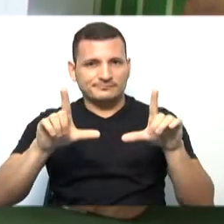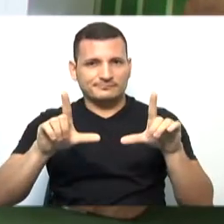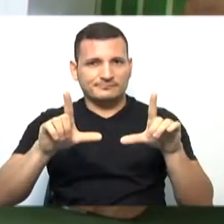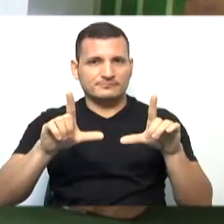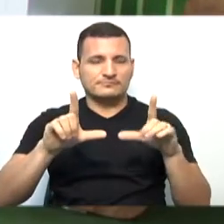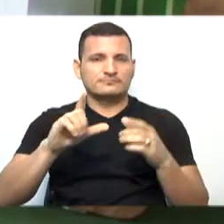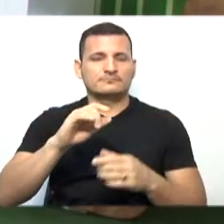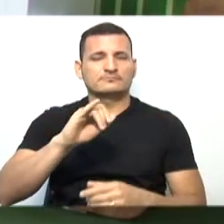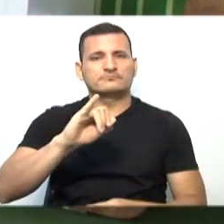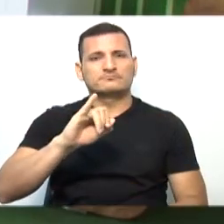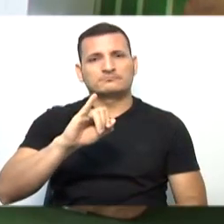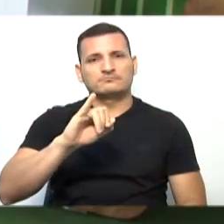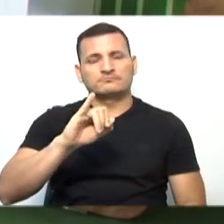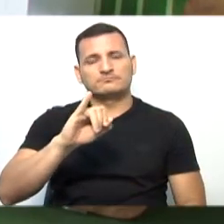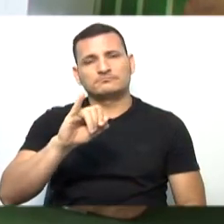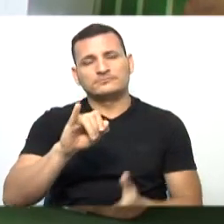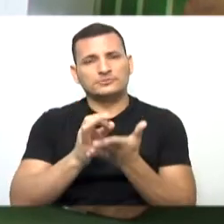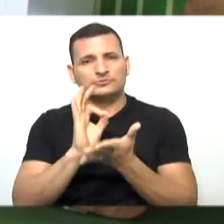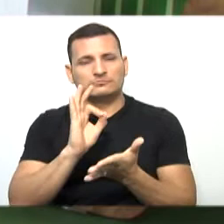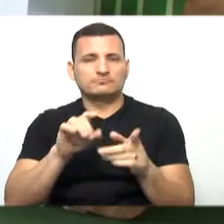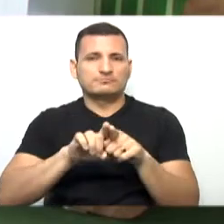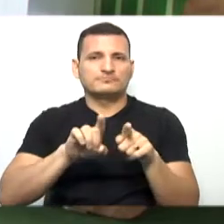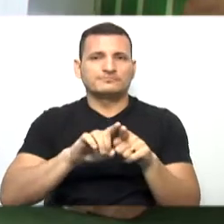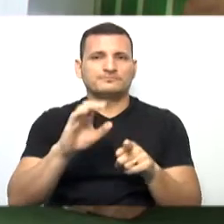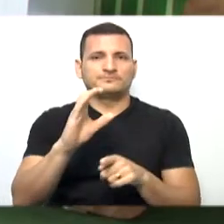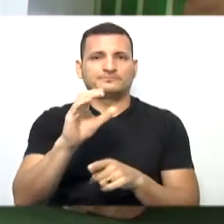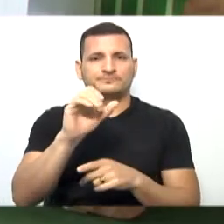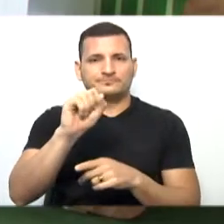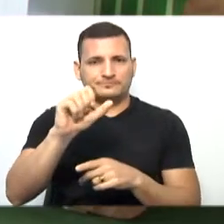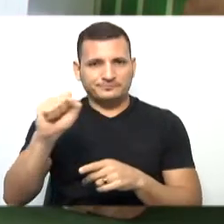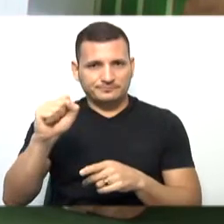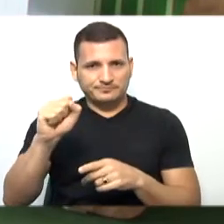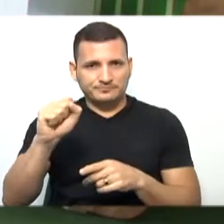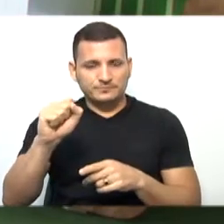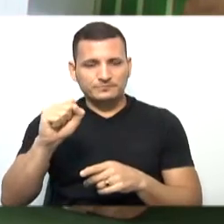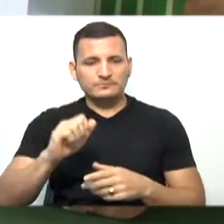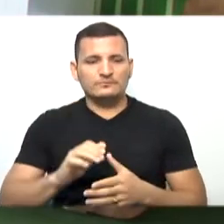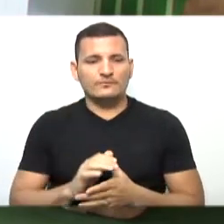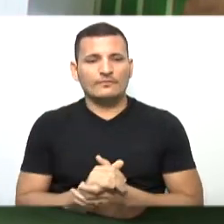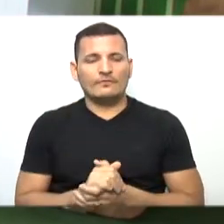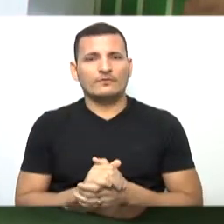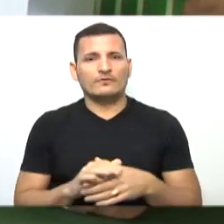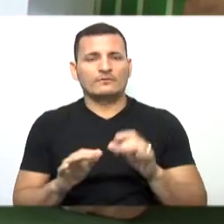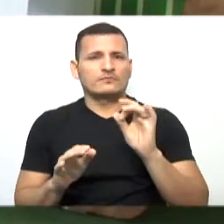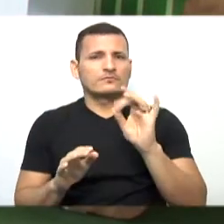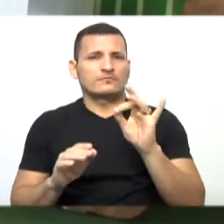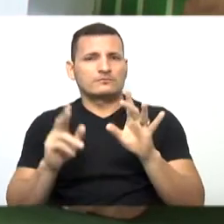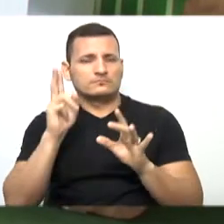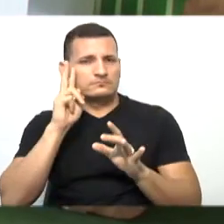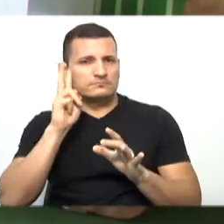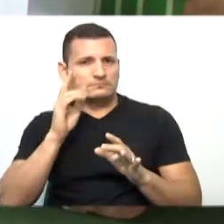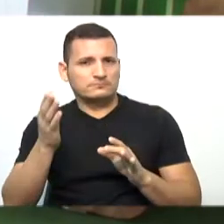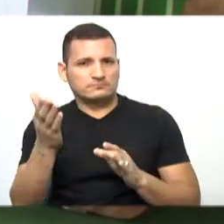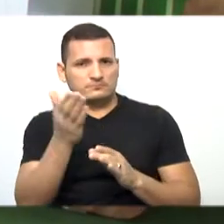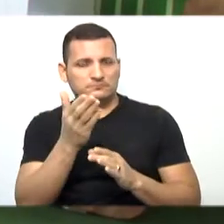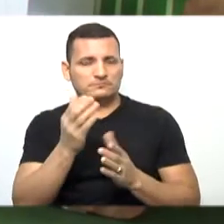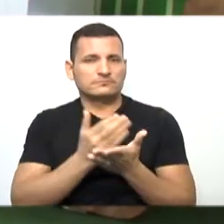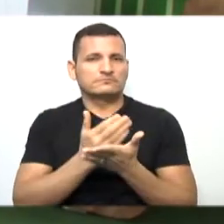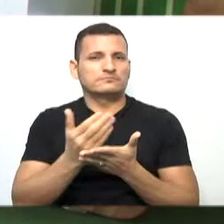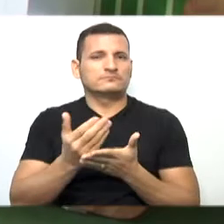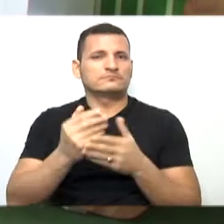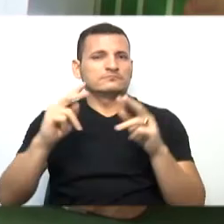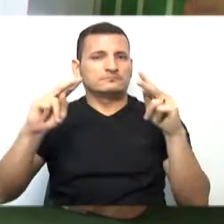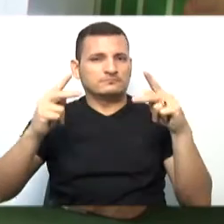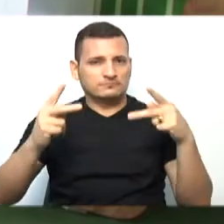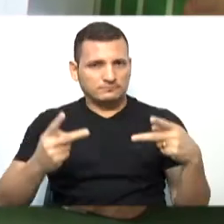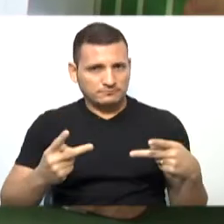mais no CSS. Aquela coisa de sempre de código, codificação, né? Isso, só para relembrar, nós iniciamos com HTML,